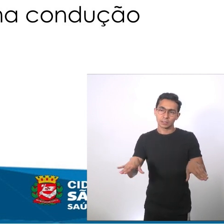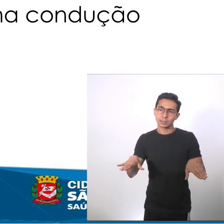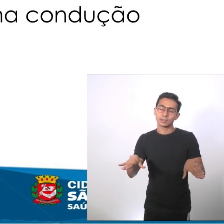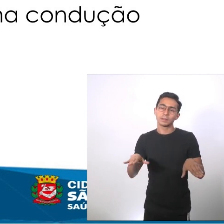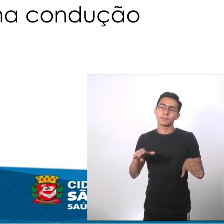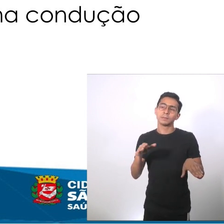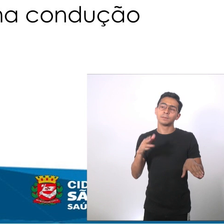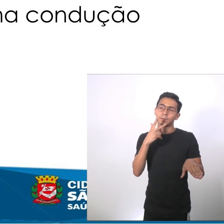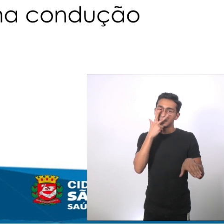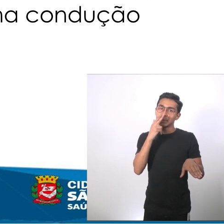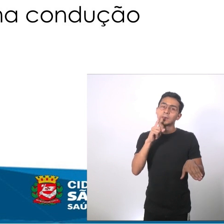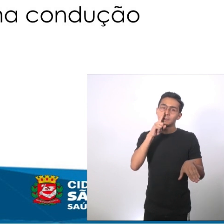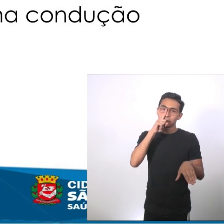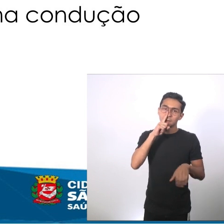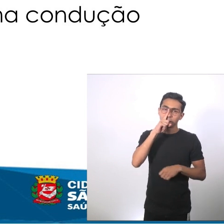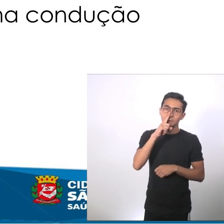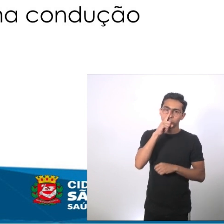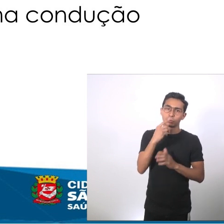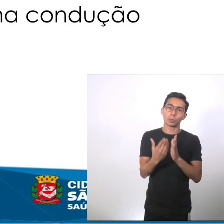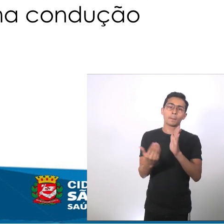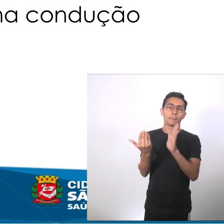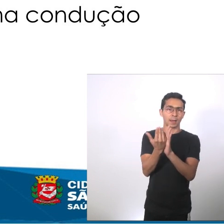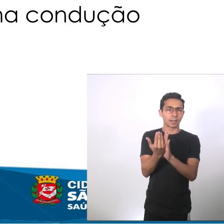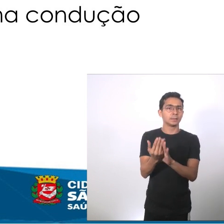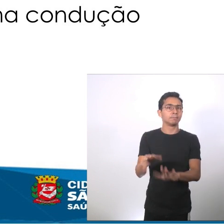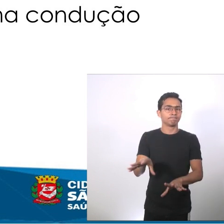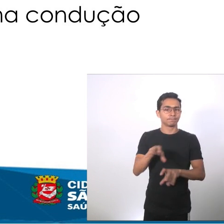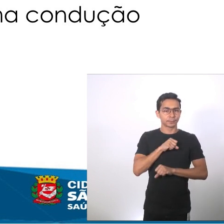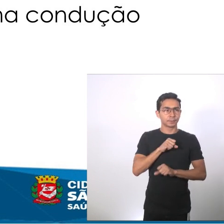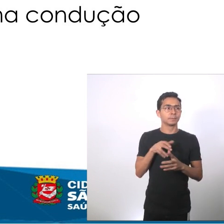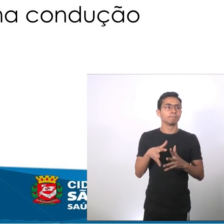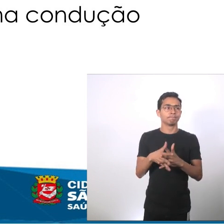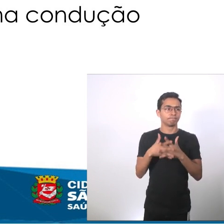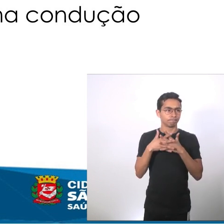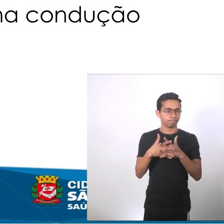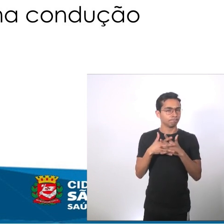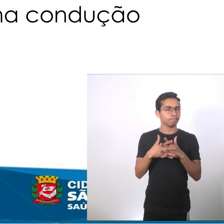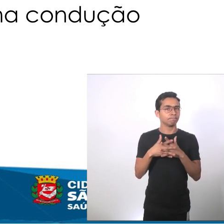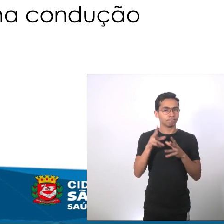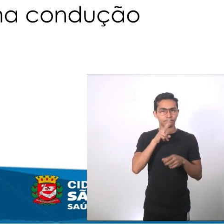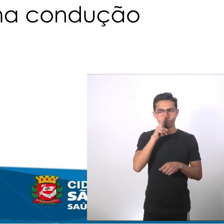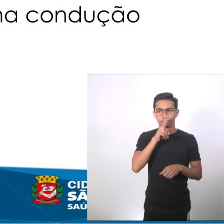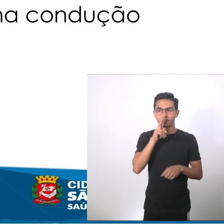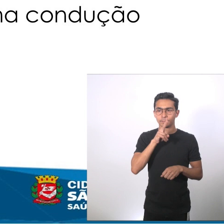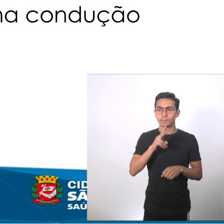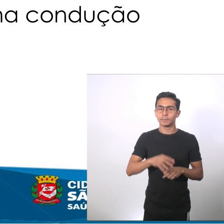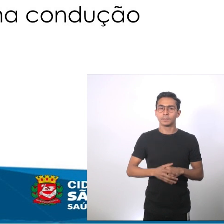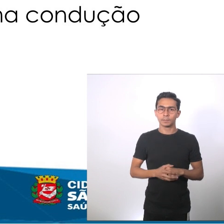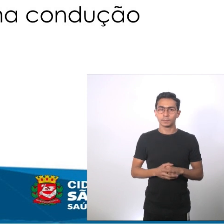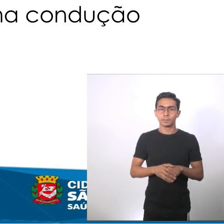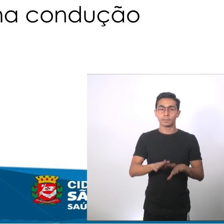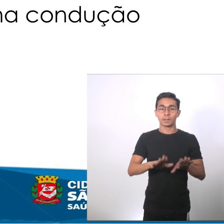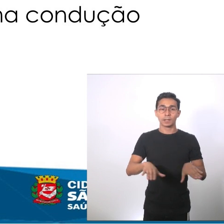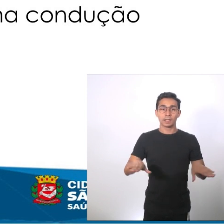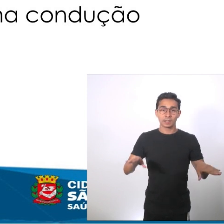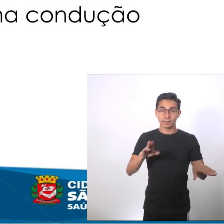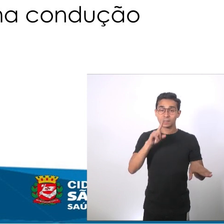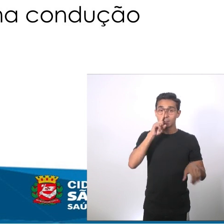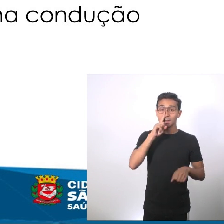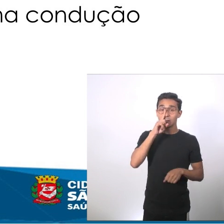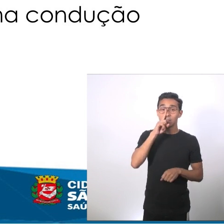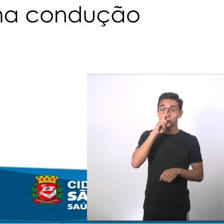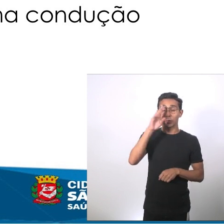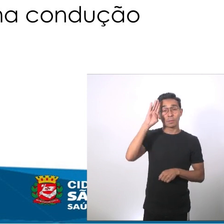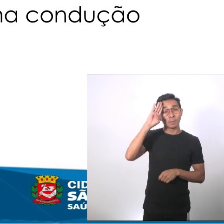que têm maior risco de ter complicações, né? A gente sabe que as crianças de maior risco mesmo são